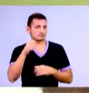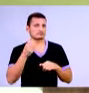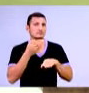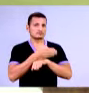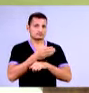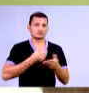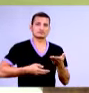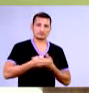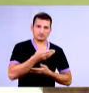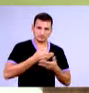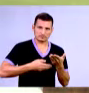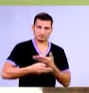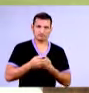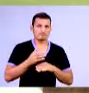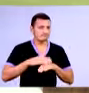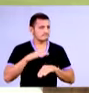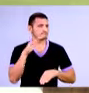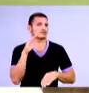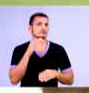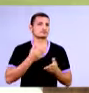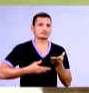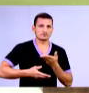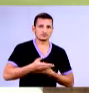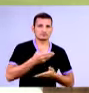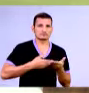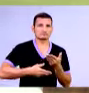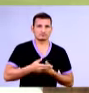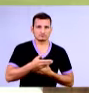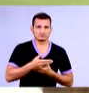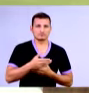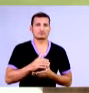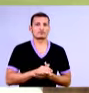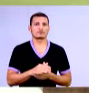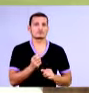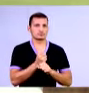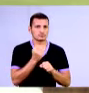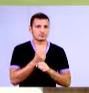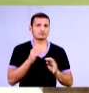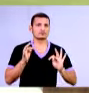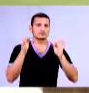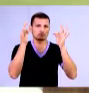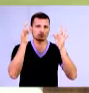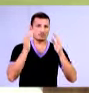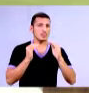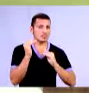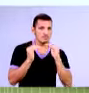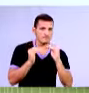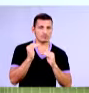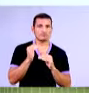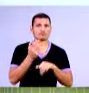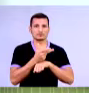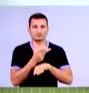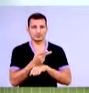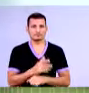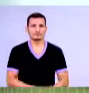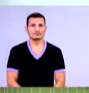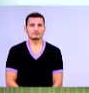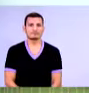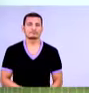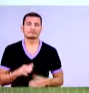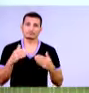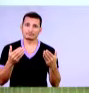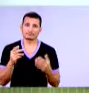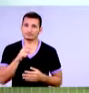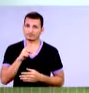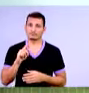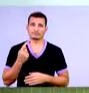participantes interagindo cada vez mais nesse ambiente, cada vez construído com as tecnologias desse nível de multimídia. Professor? Então, professor, nós